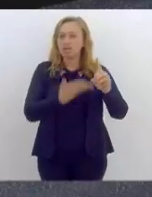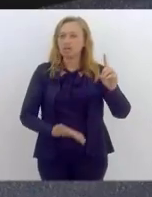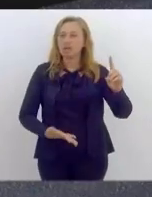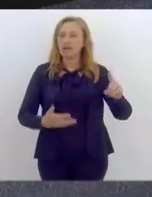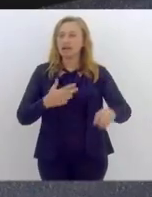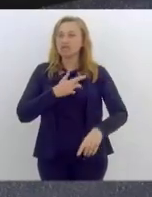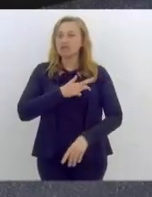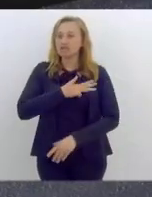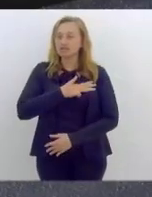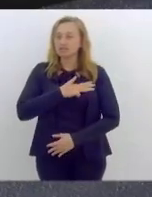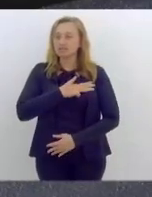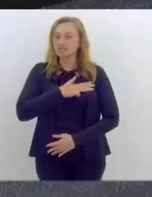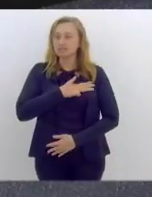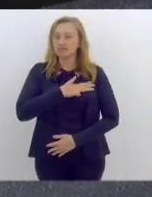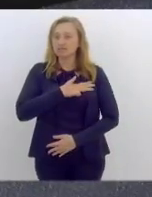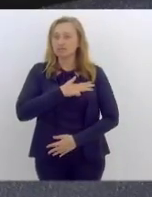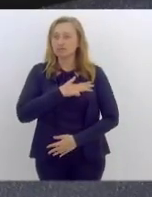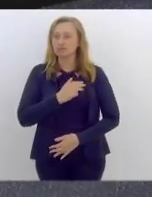Silva.